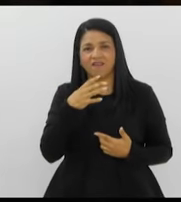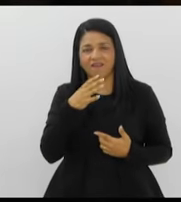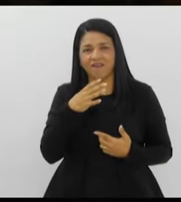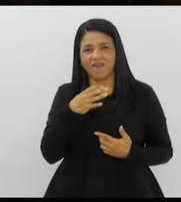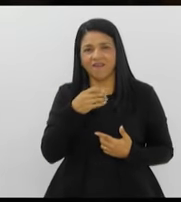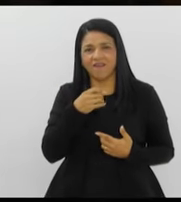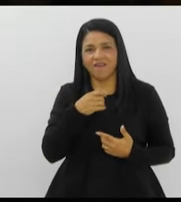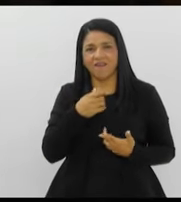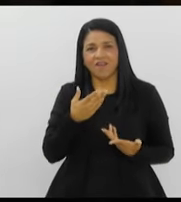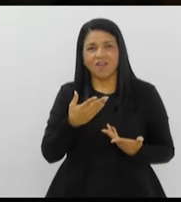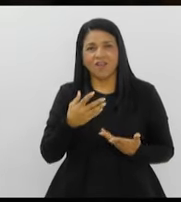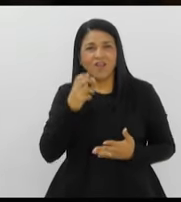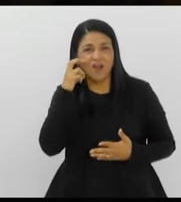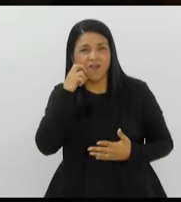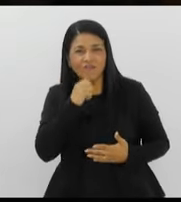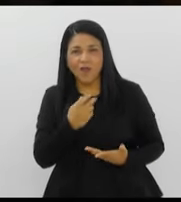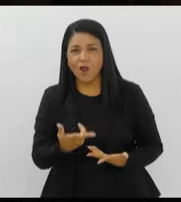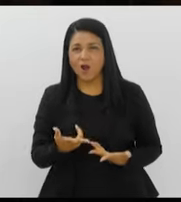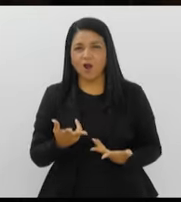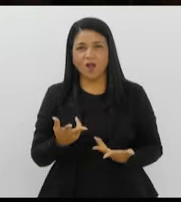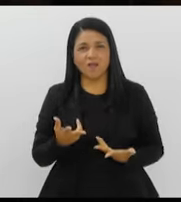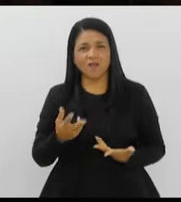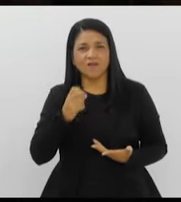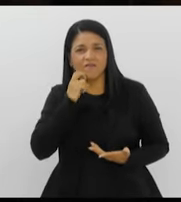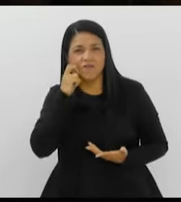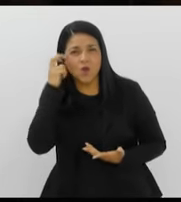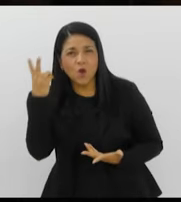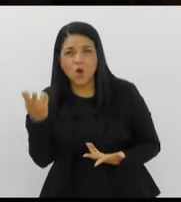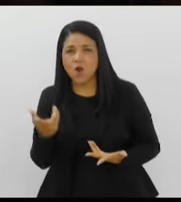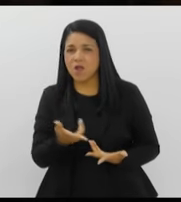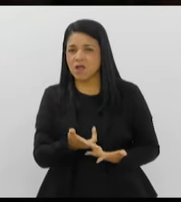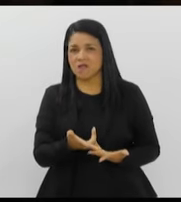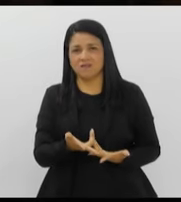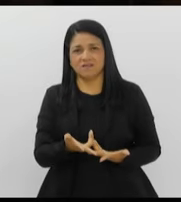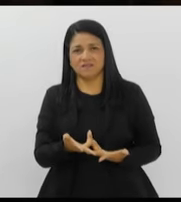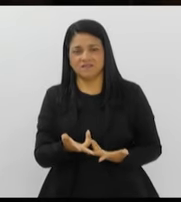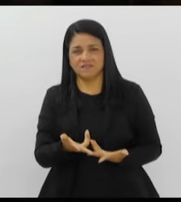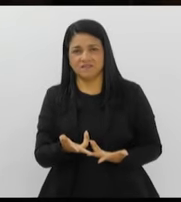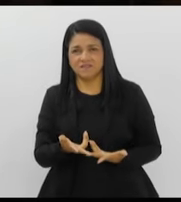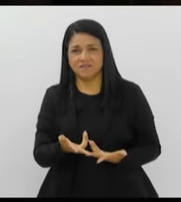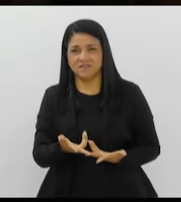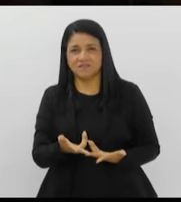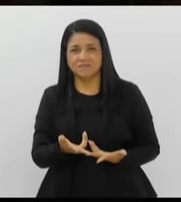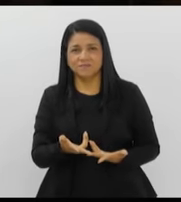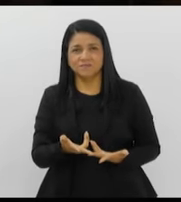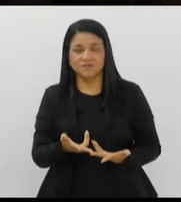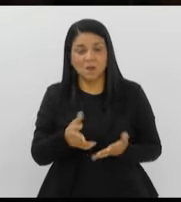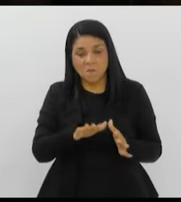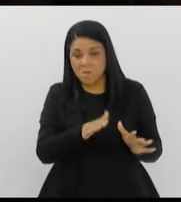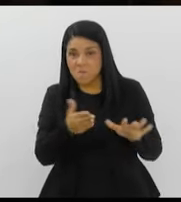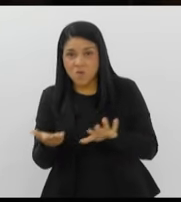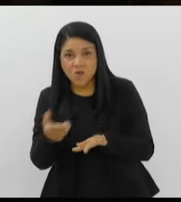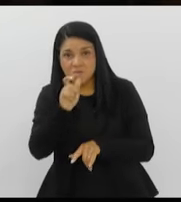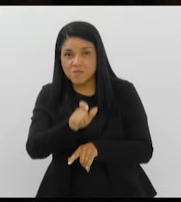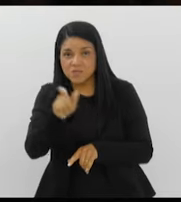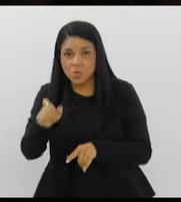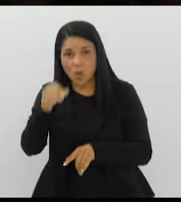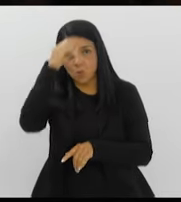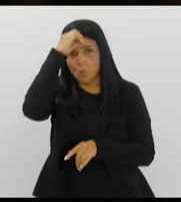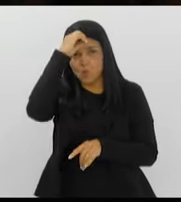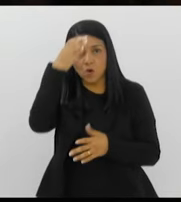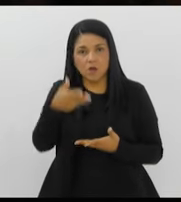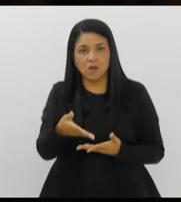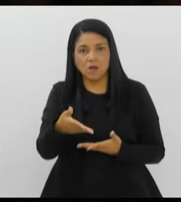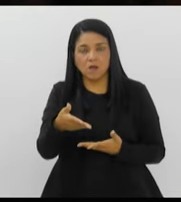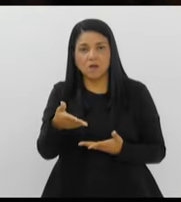passando constrangimento e perdendo companheiros como perdeu. O que não pode é morrer o inocente. Outro